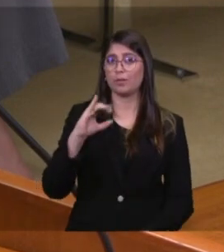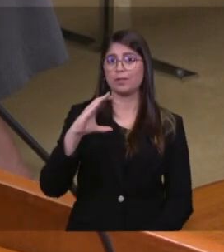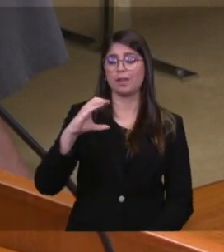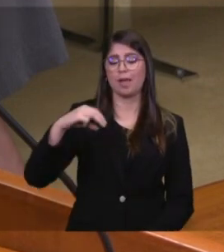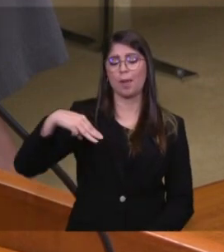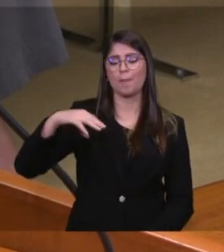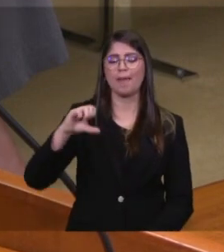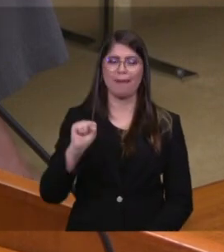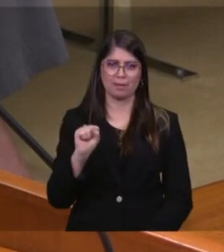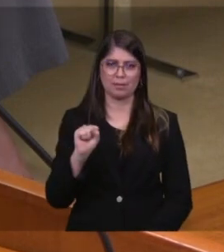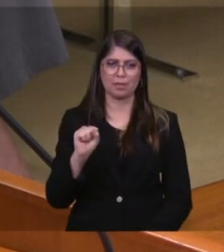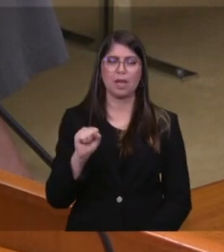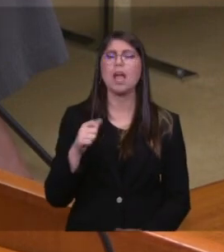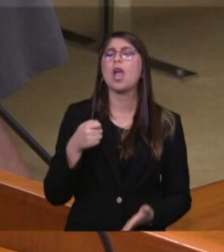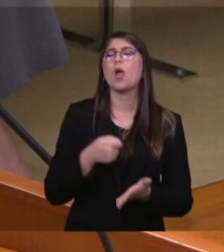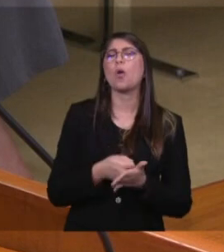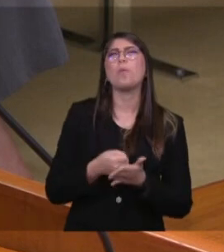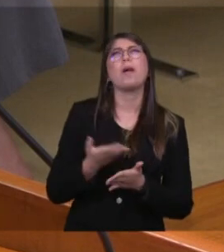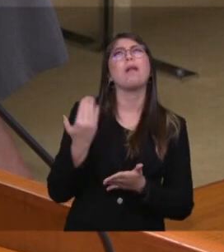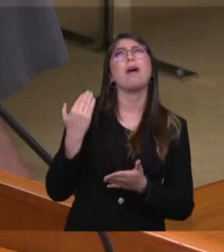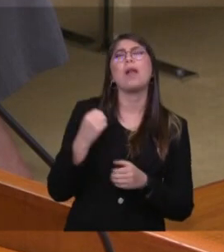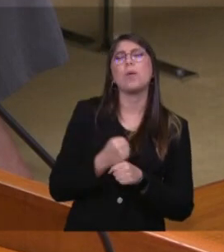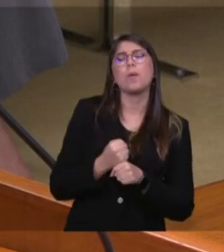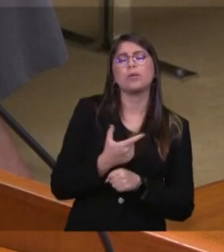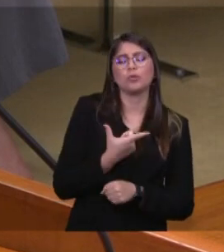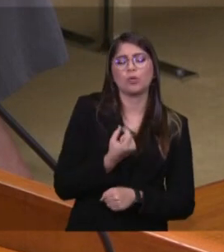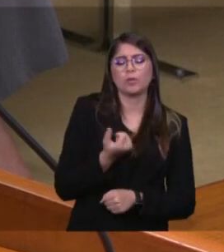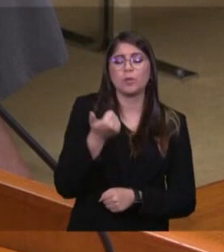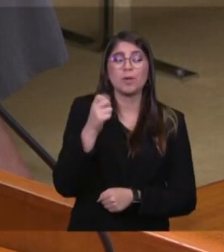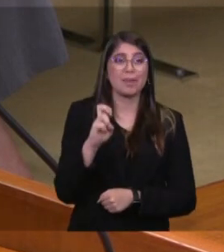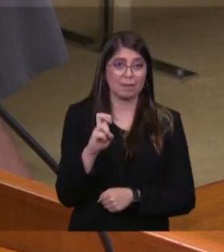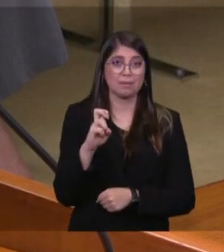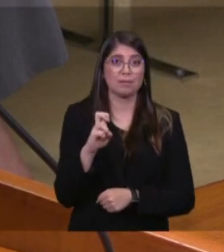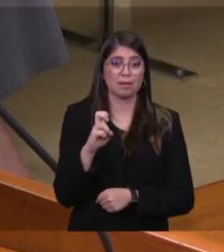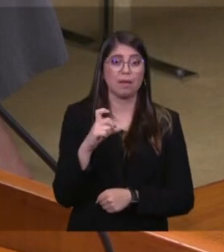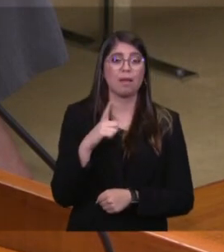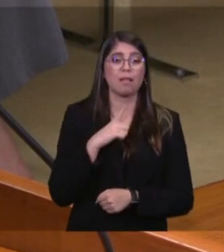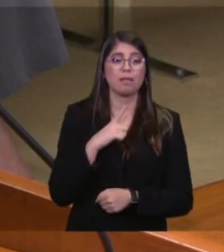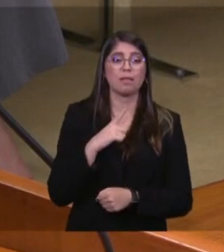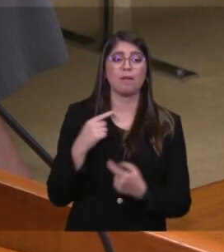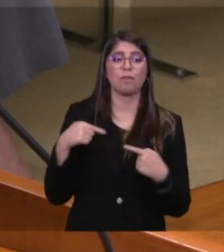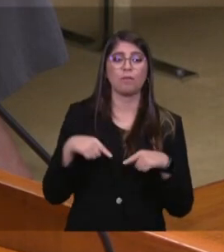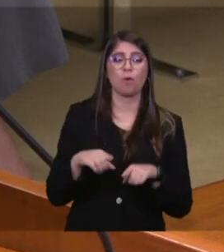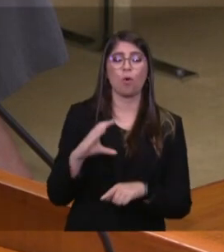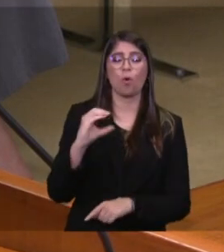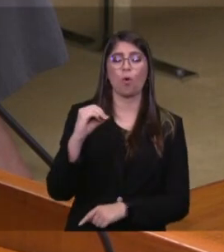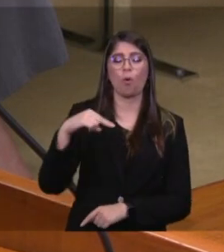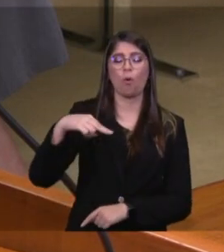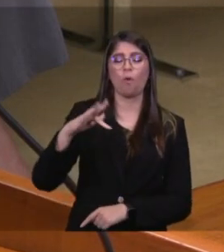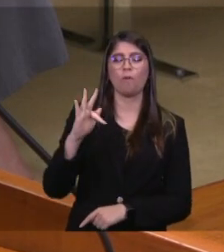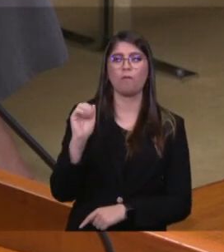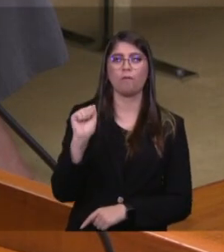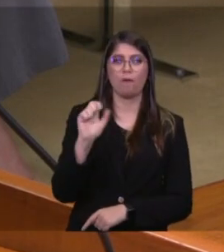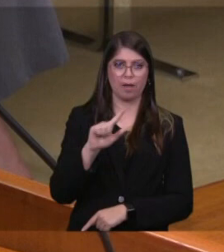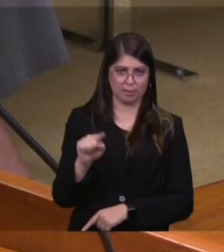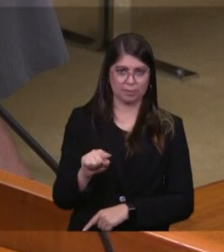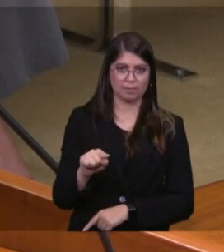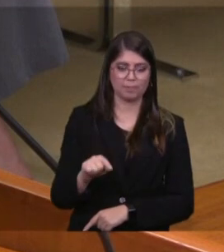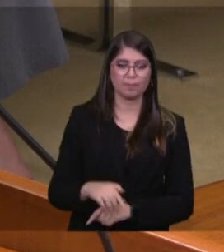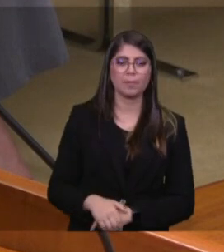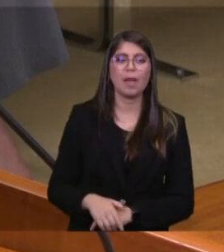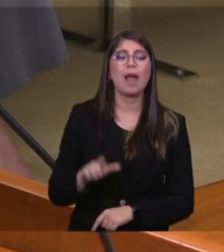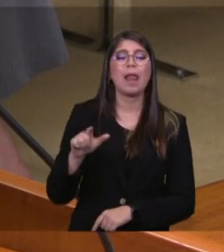diferencial de alíquota do ICMS é cobrado desde o ano de 2015, com base no convênio do CONFAS. Estado do Ceará, em outubro de